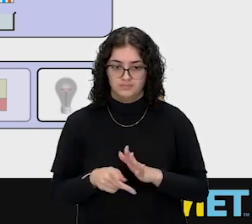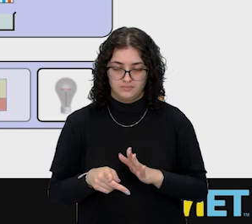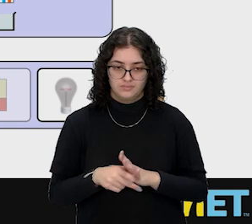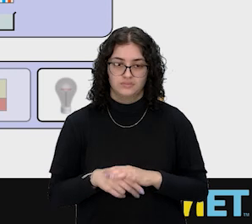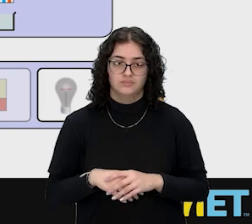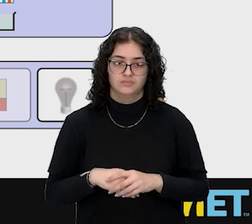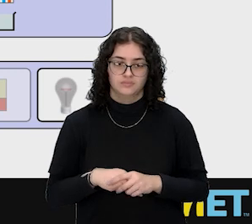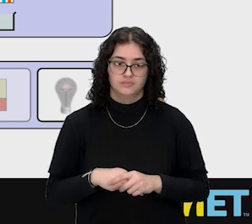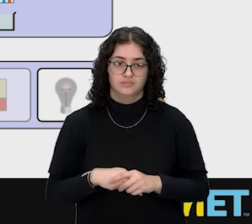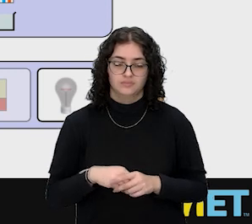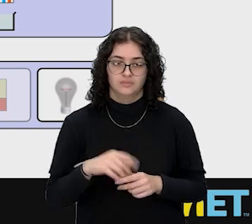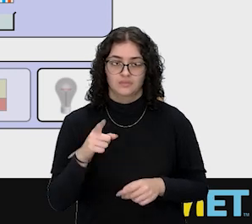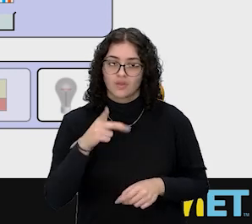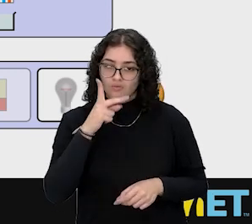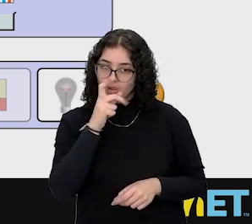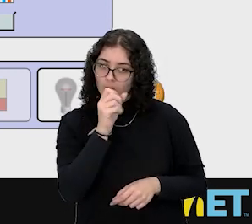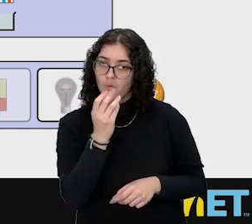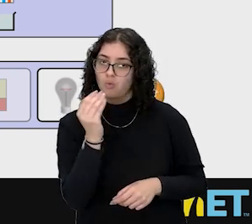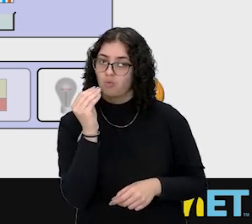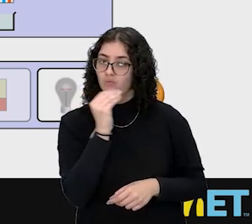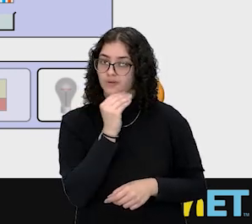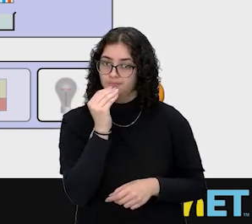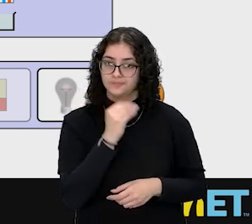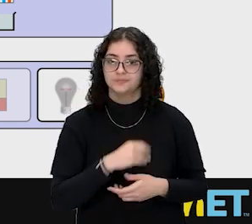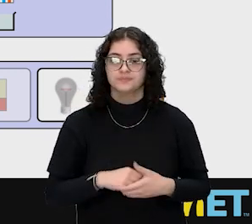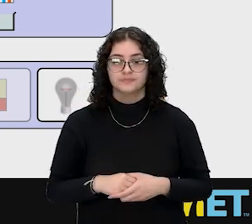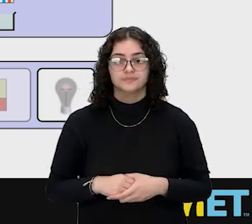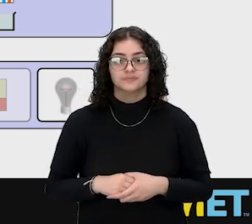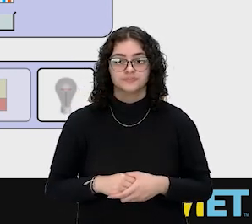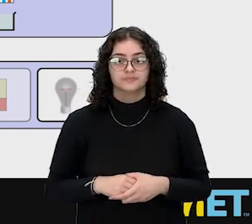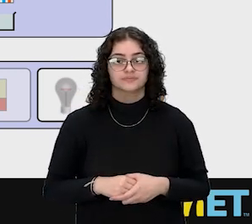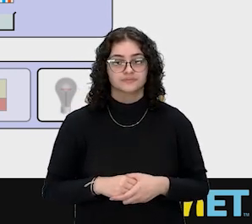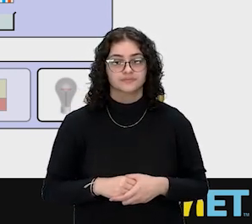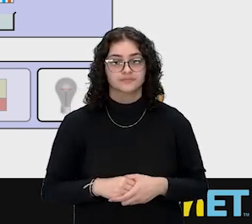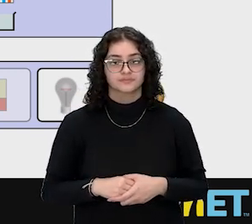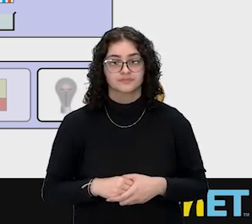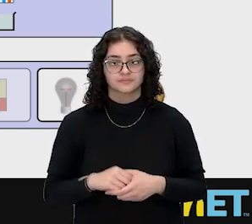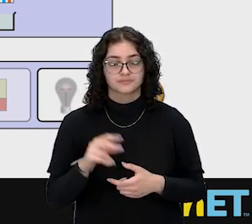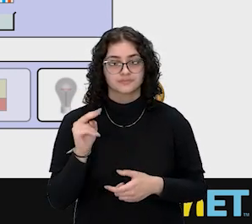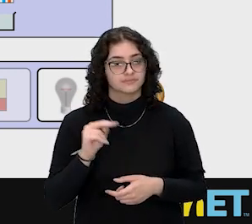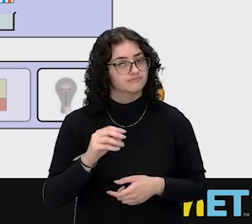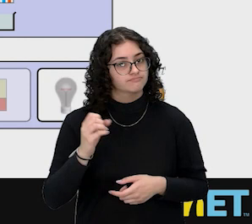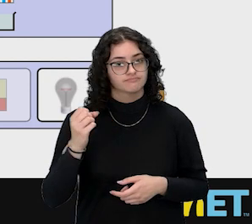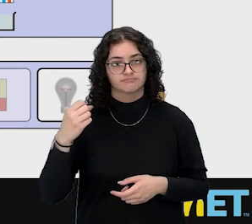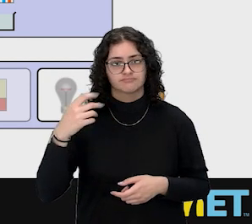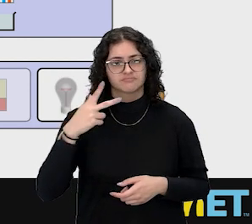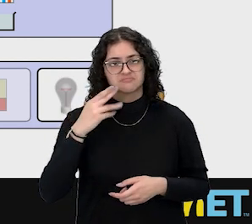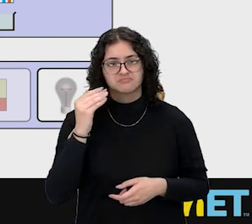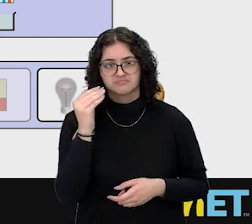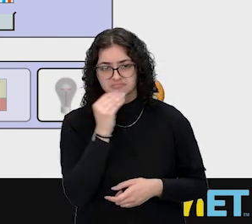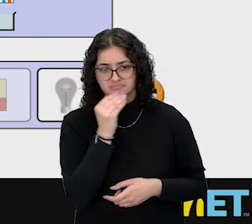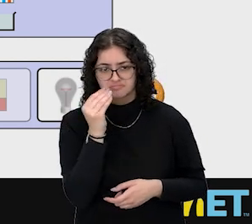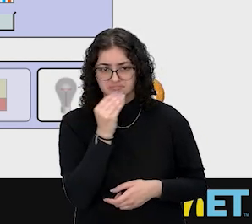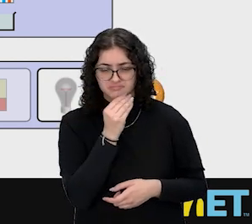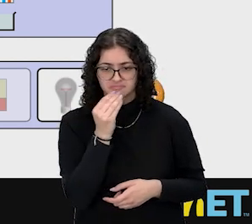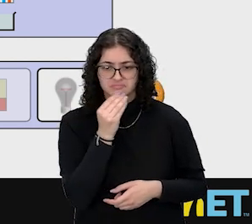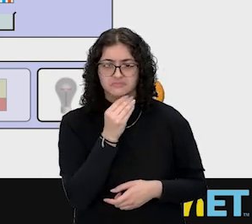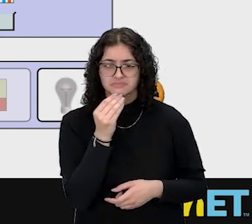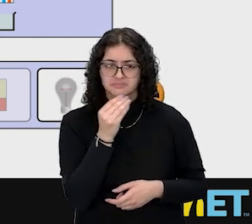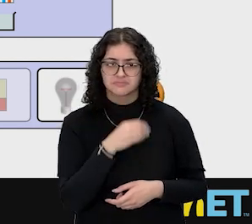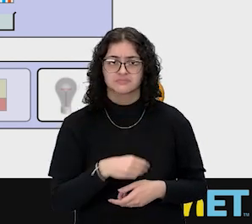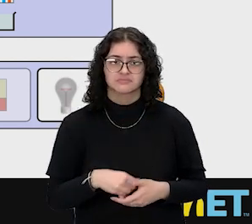eletrólito forte ou fraco. E aí a gente vê que a luzinha não acende tão bem assim, né? Ela é